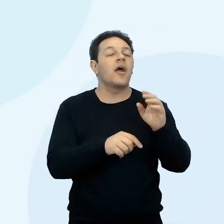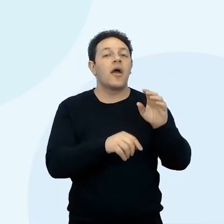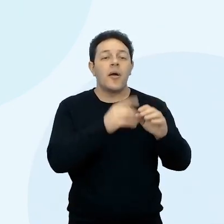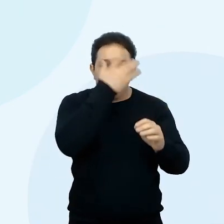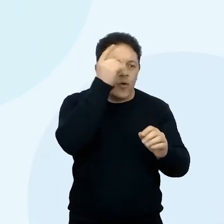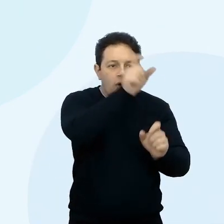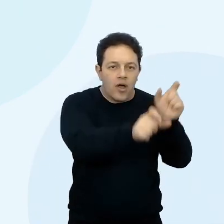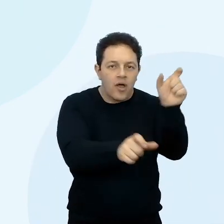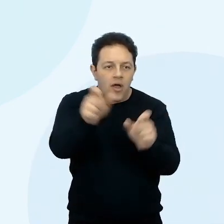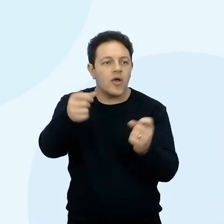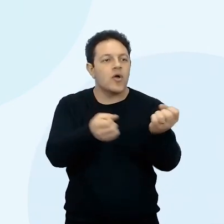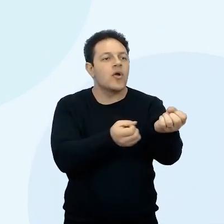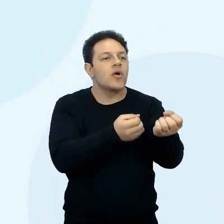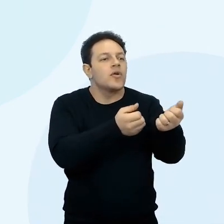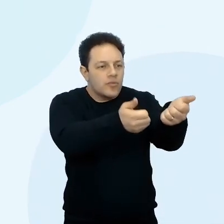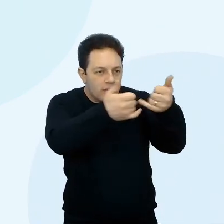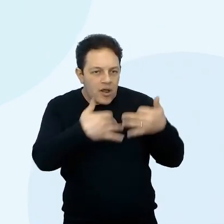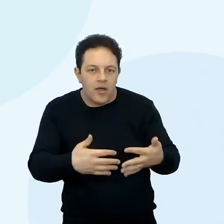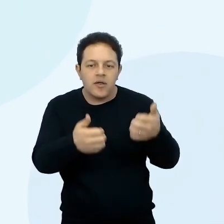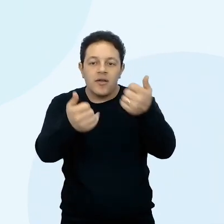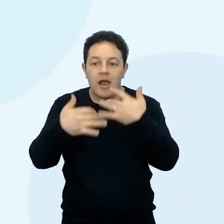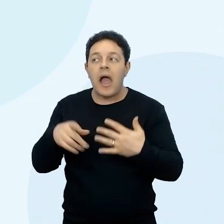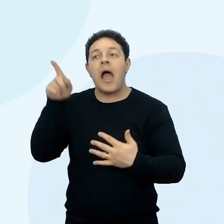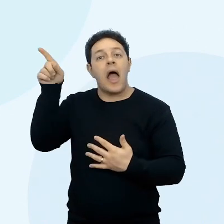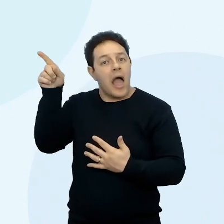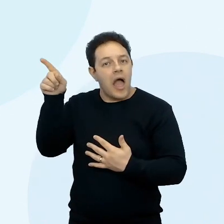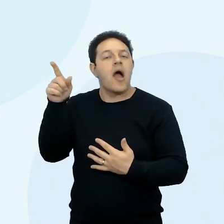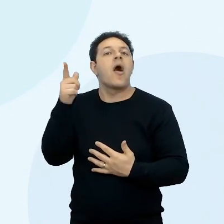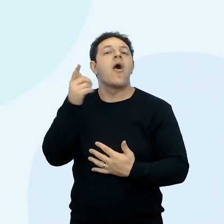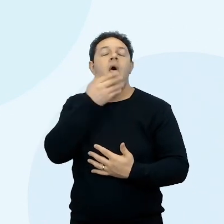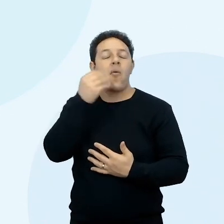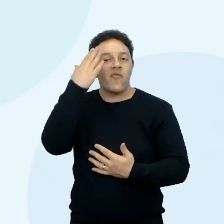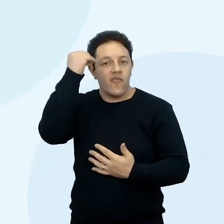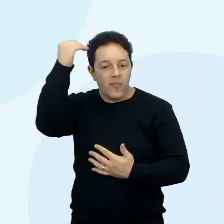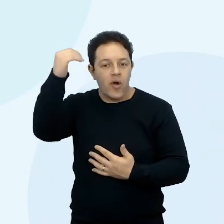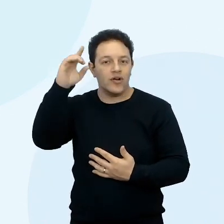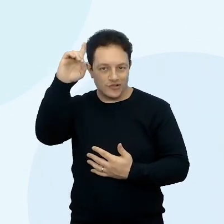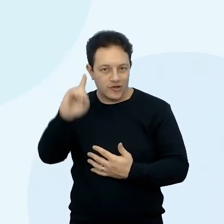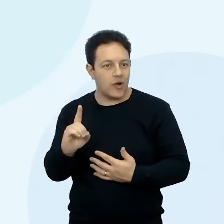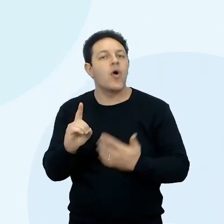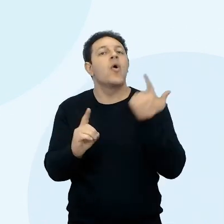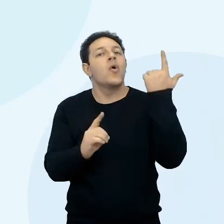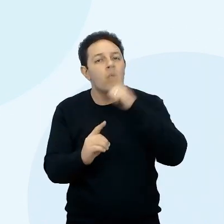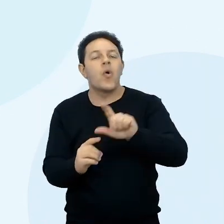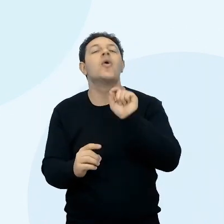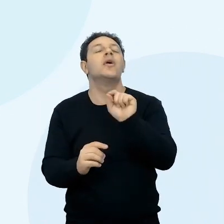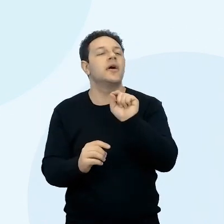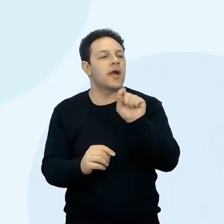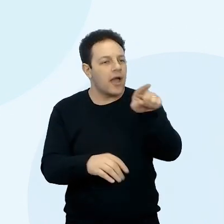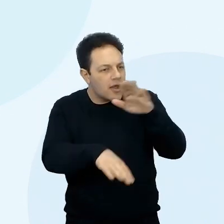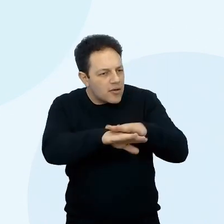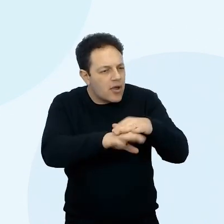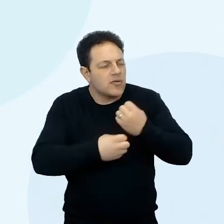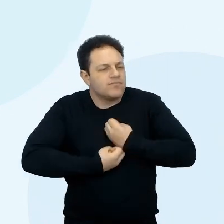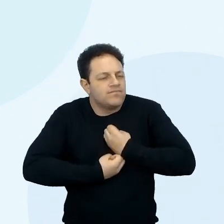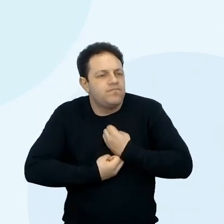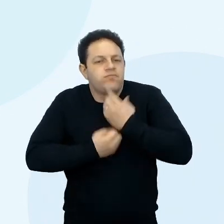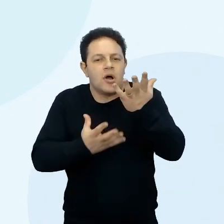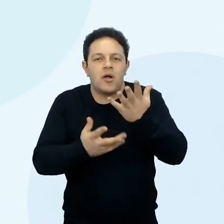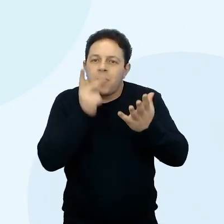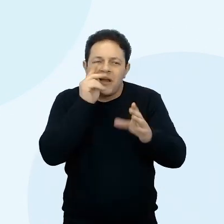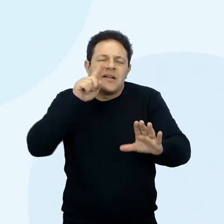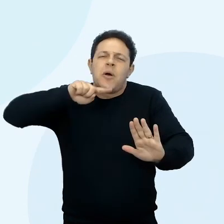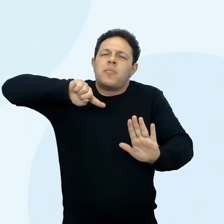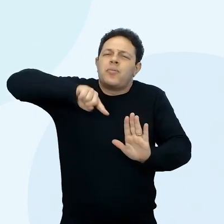e ele tem um dom de fazer com que as pessoas se abram, se expressem espontâneas até as suas camadas